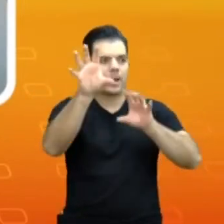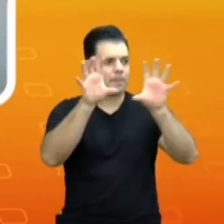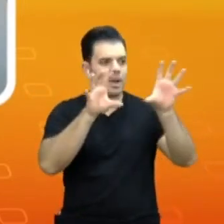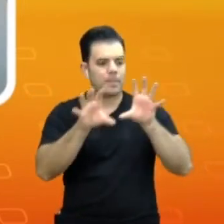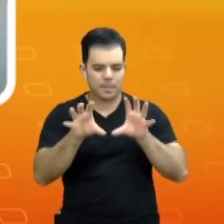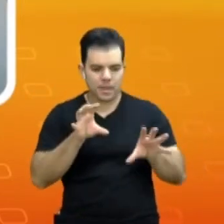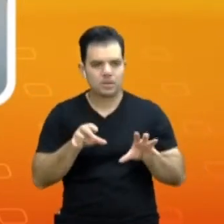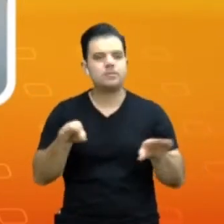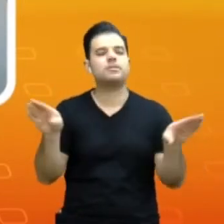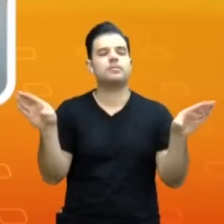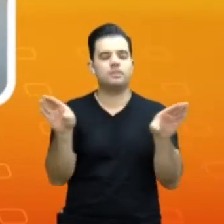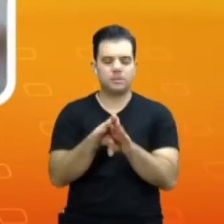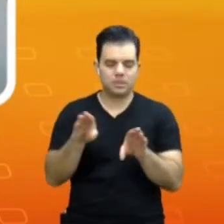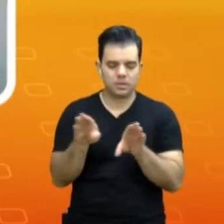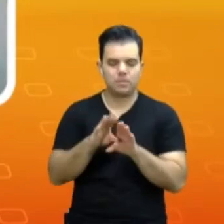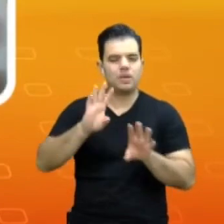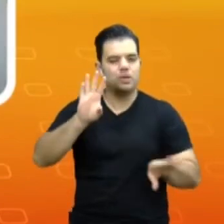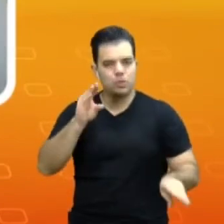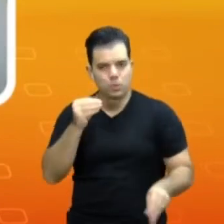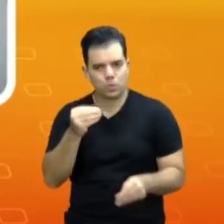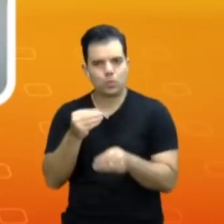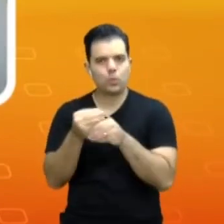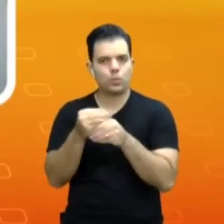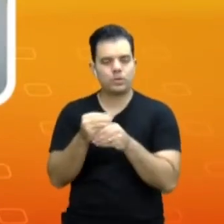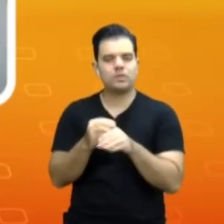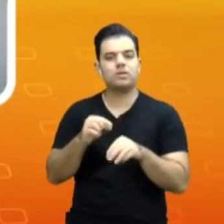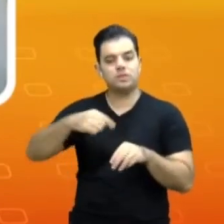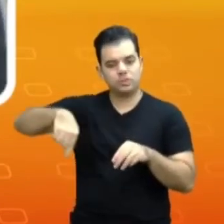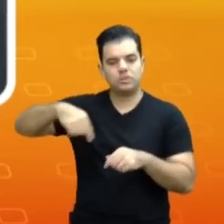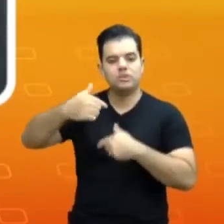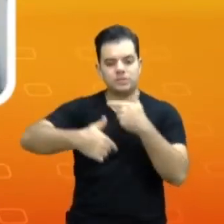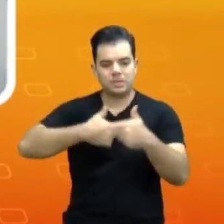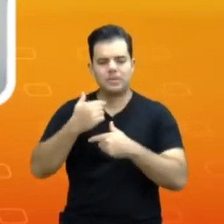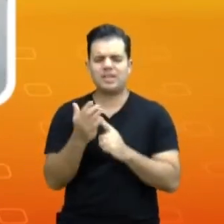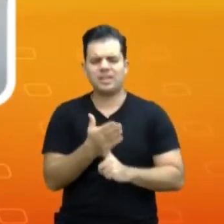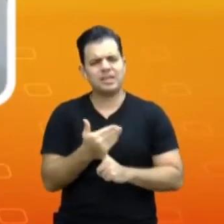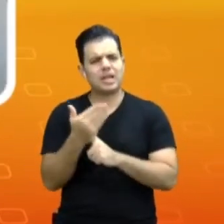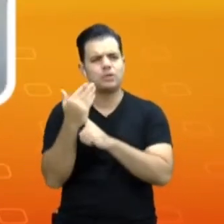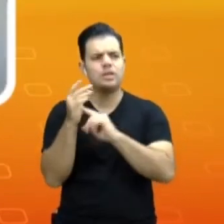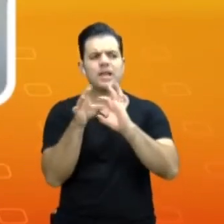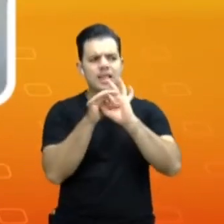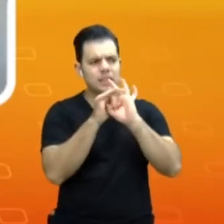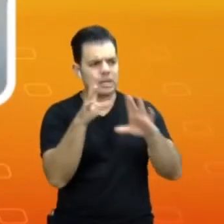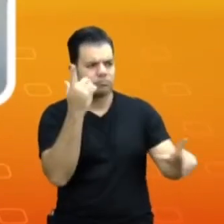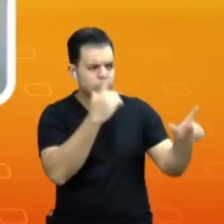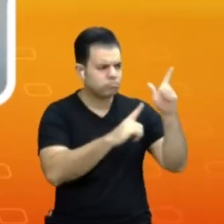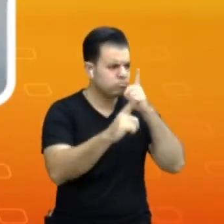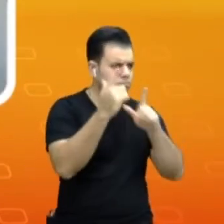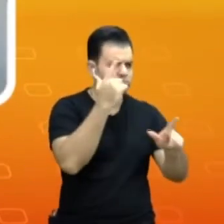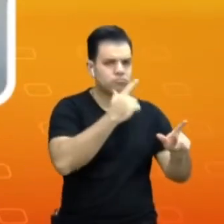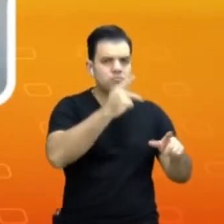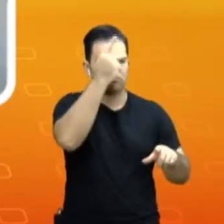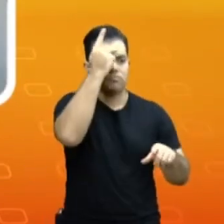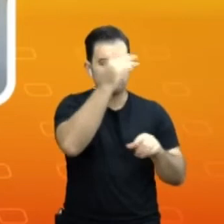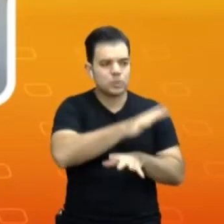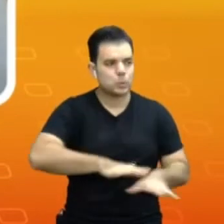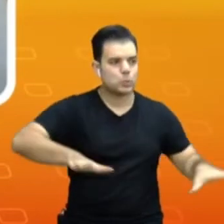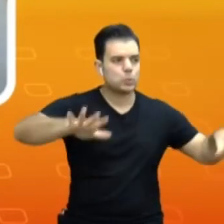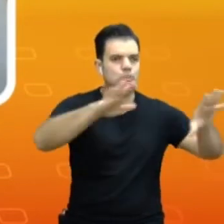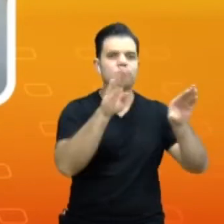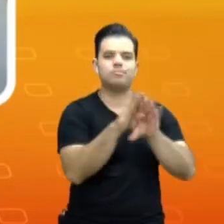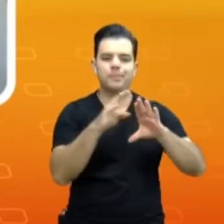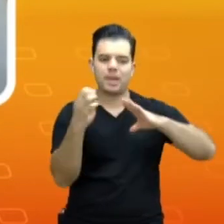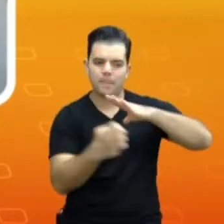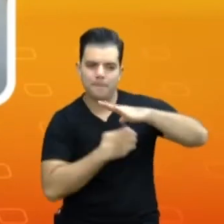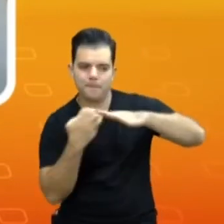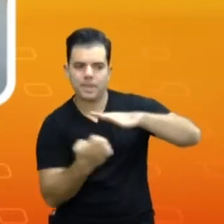realmente também, né, não só estabelecido, mas também as tecnologias estarem disponíveis para as empresas detentoras